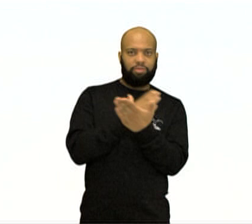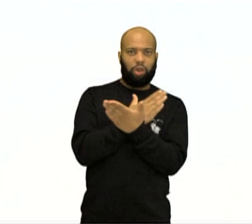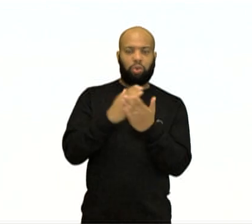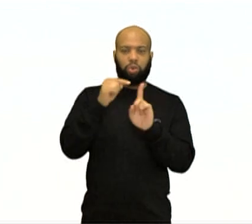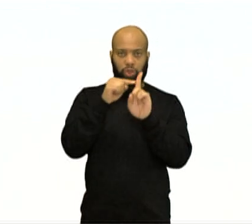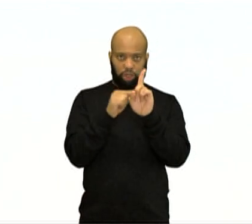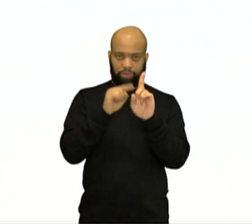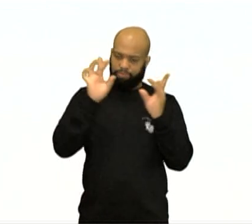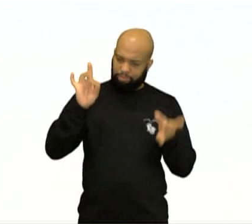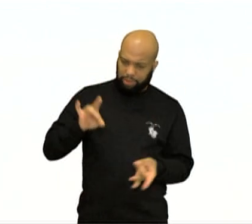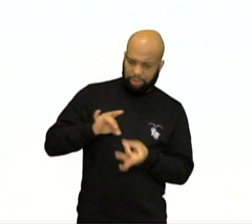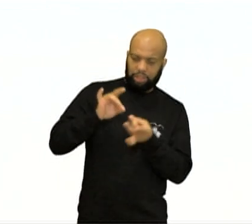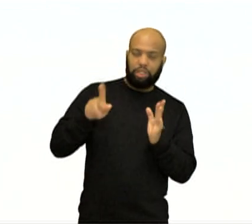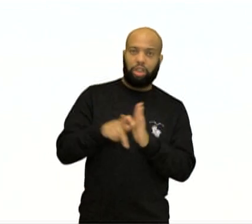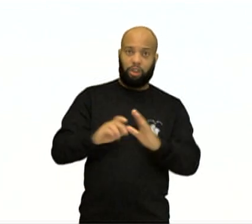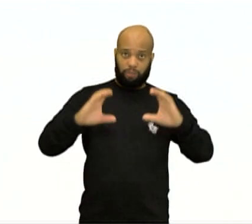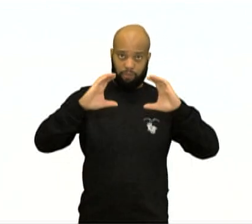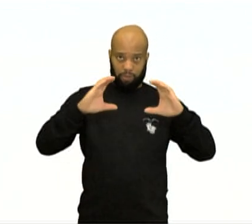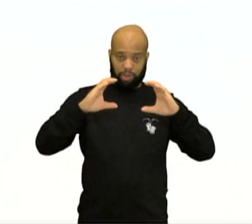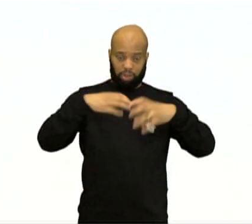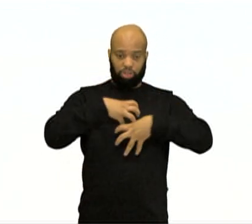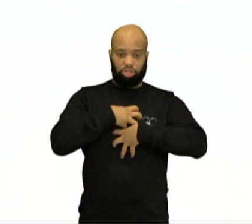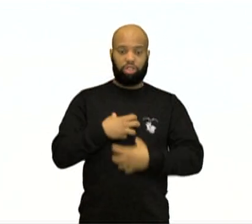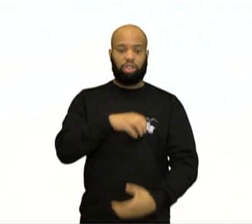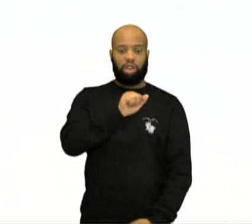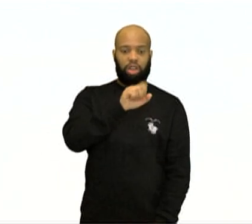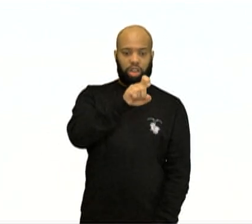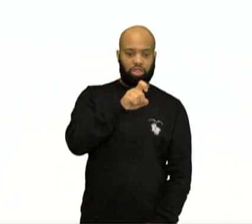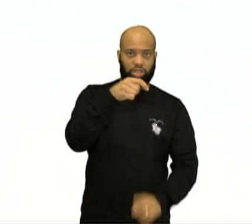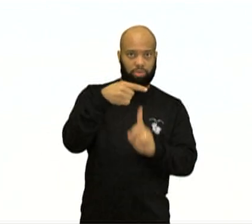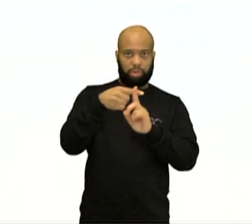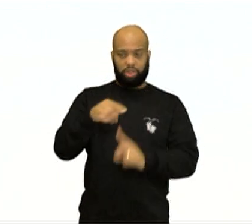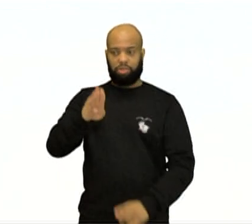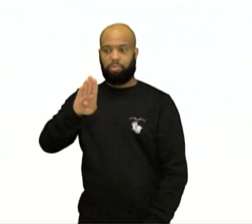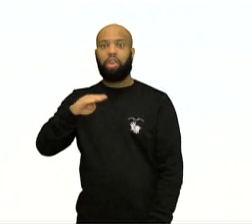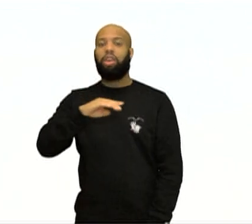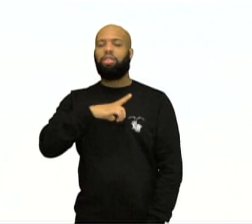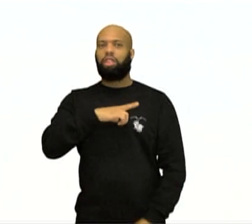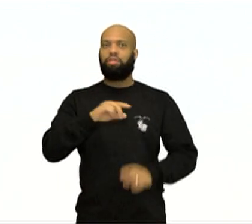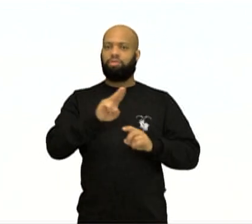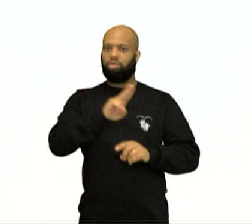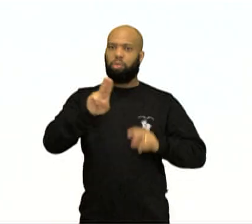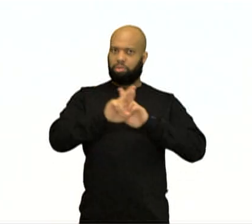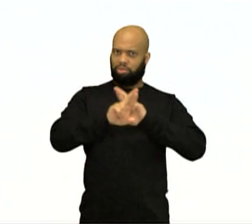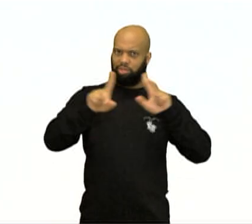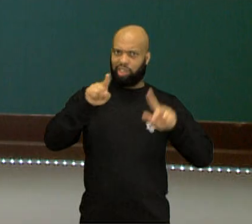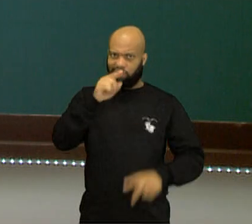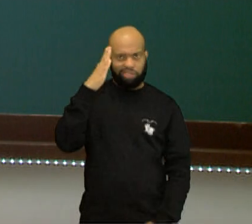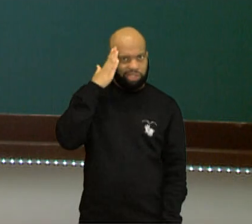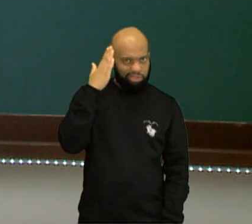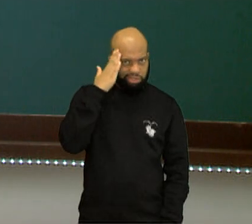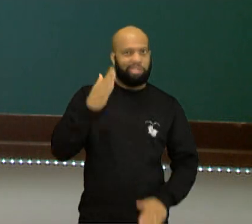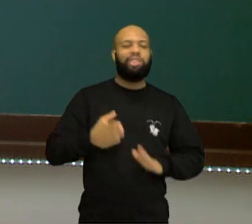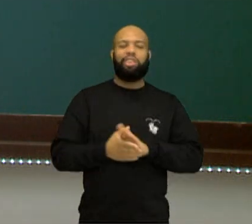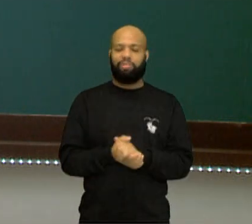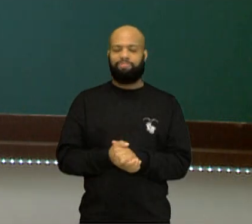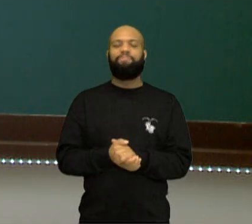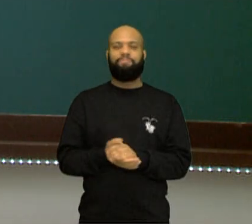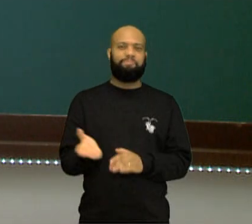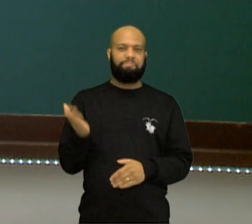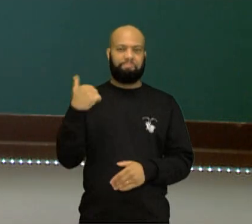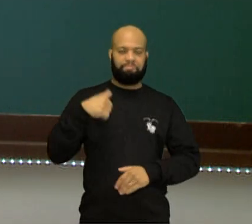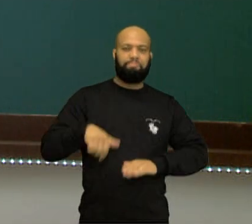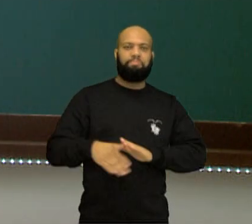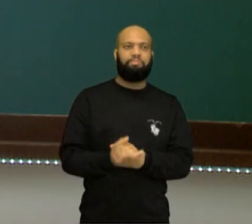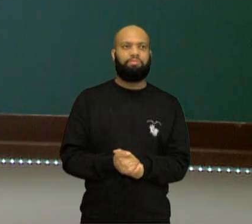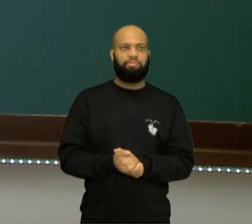tipos específicos de função afim e que recebem nomes diferentes? Você sabia disso? Ah, então vamos lá!